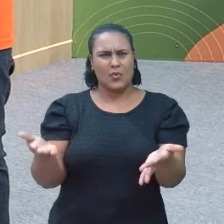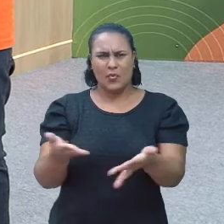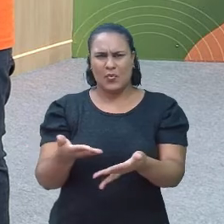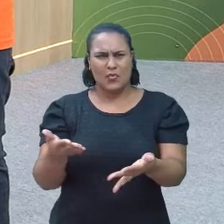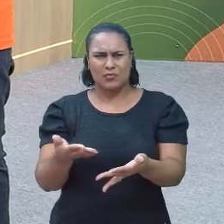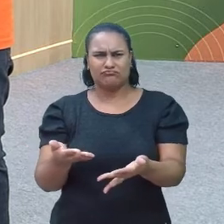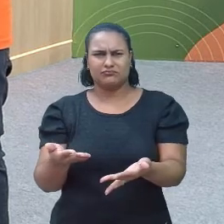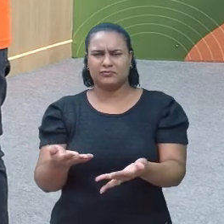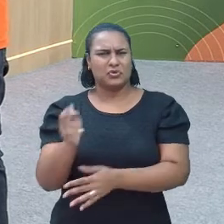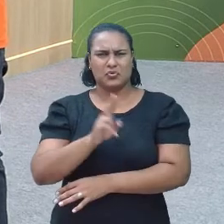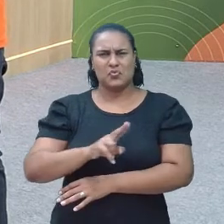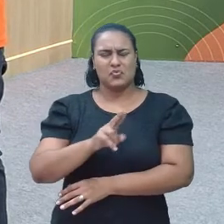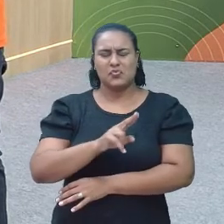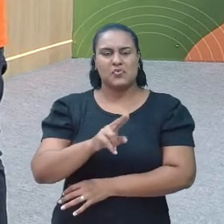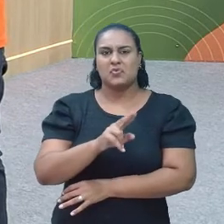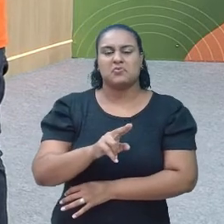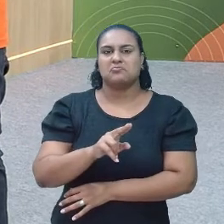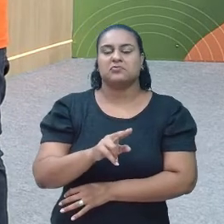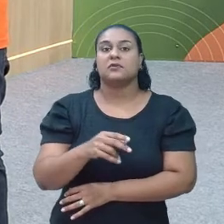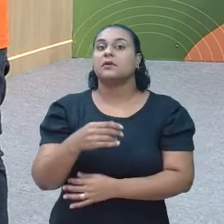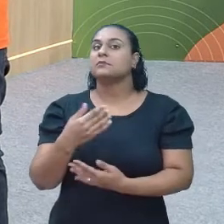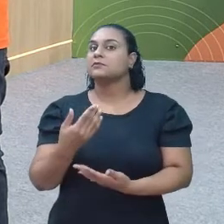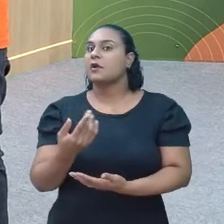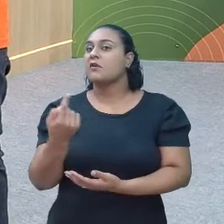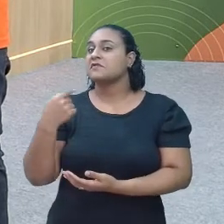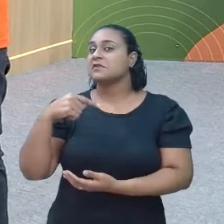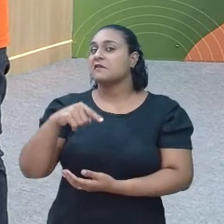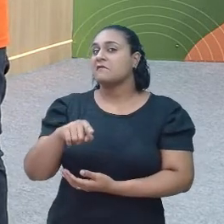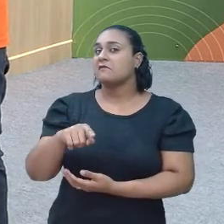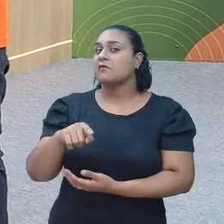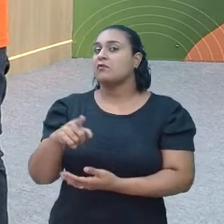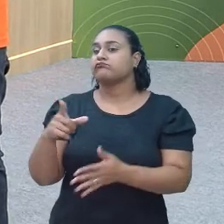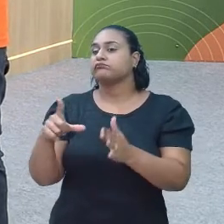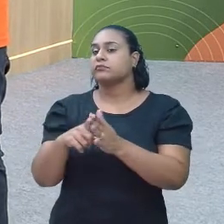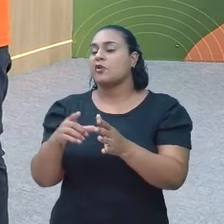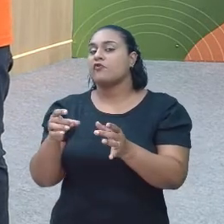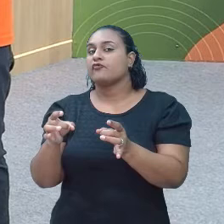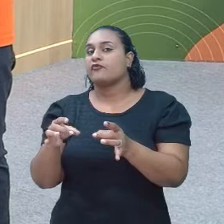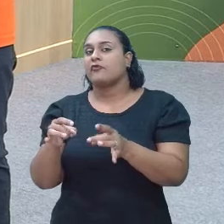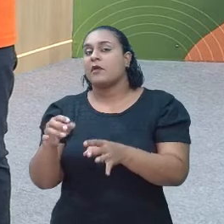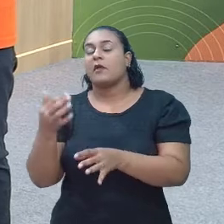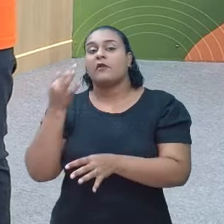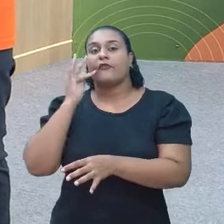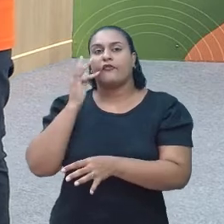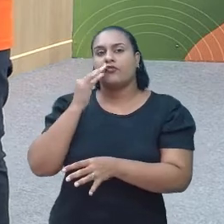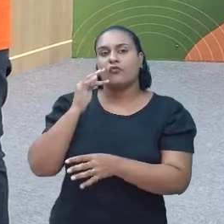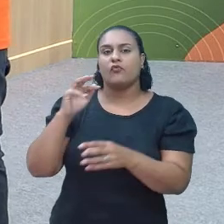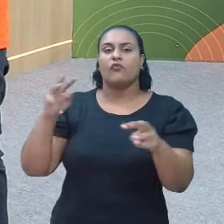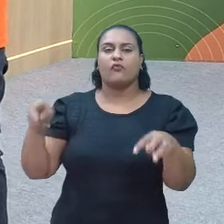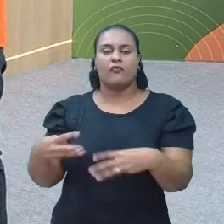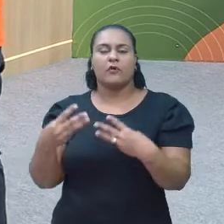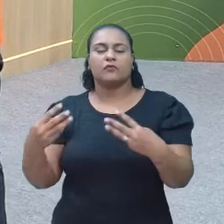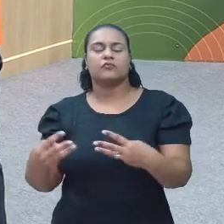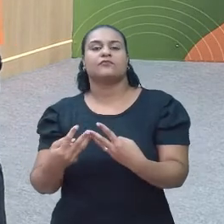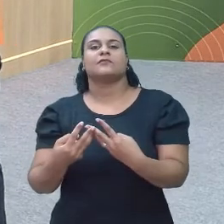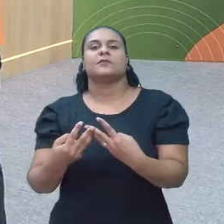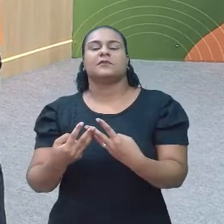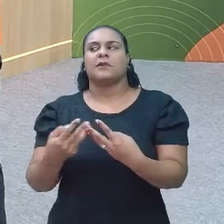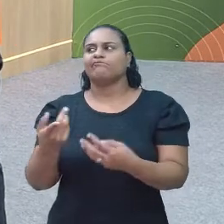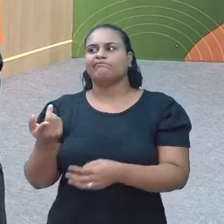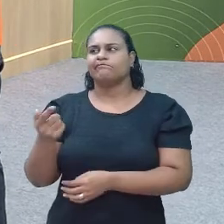utiliza, né? Ou seja, na mais simples quitanda que você for, provavelmente já tem uma balança digital, né? Mas a ideia da balança é